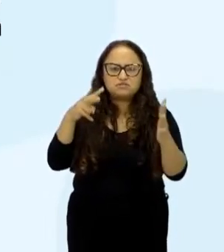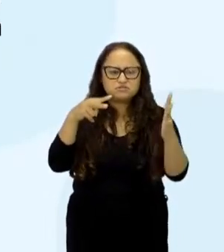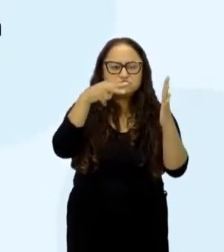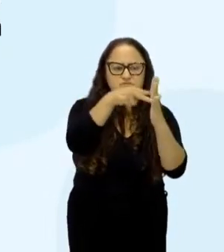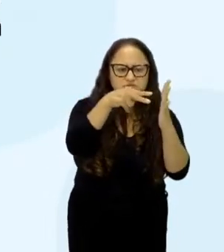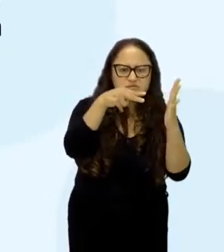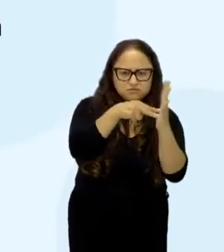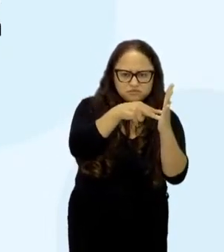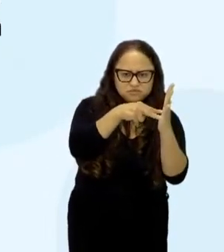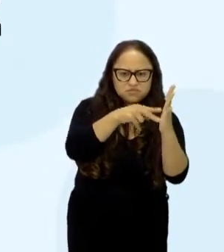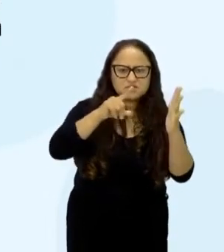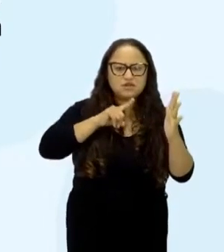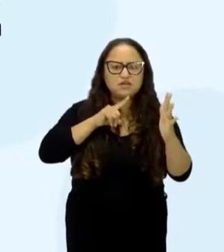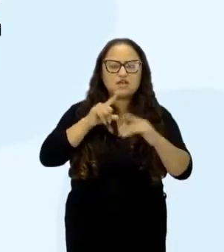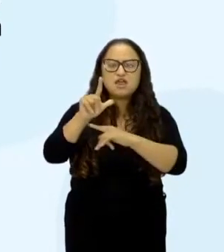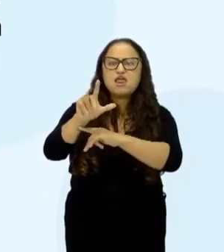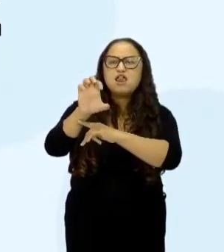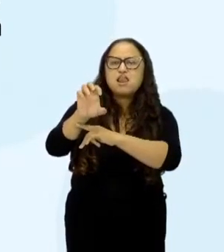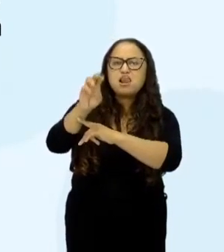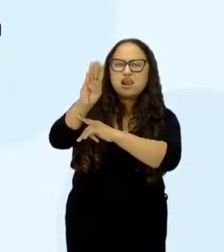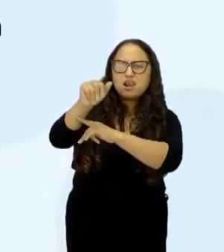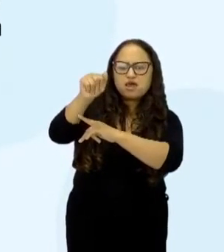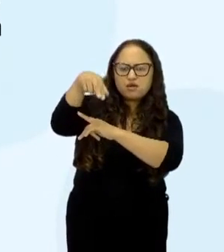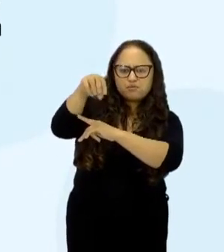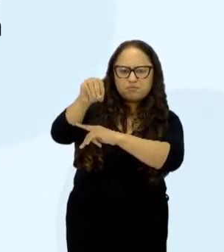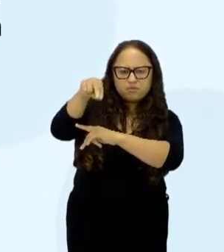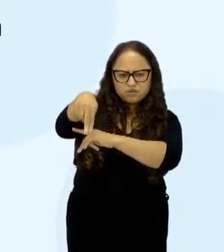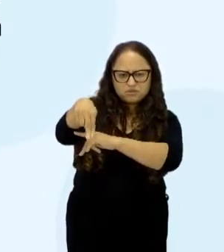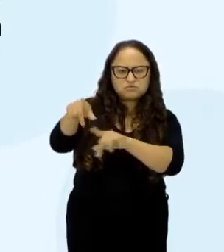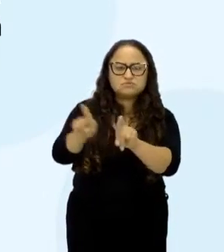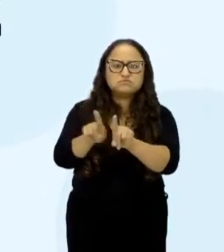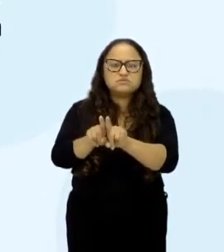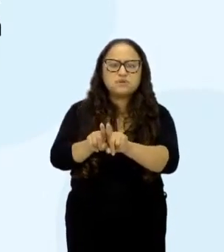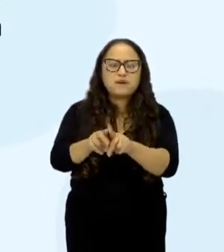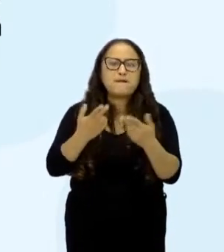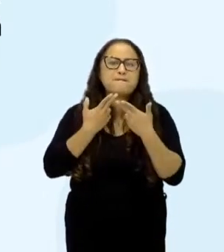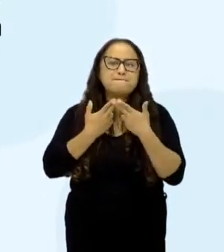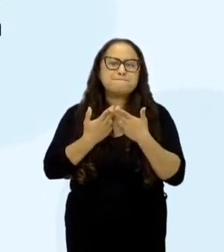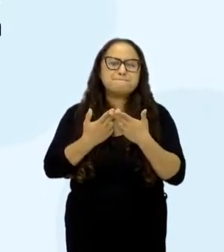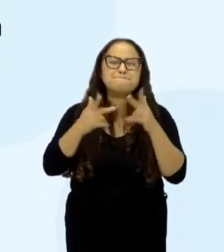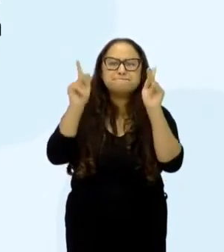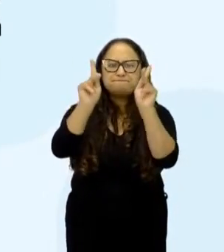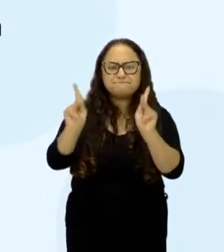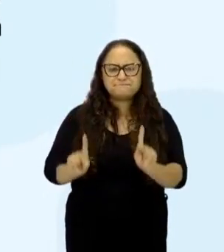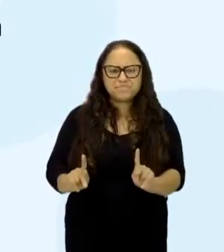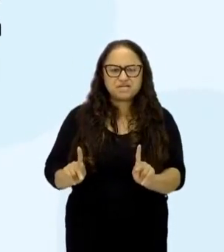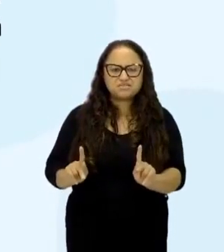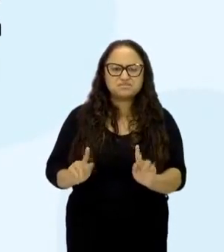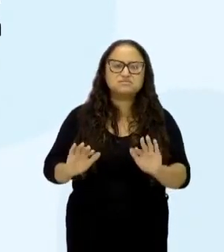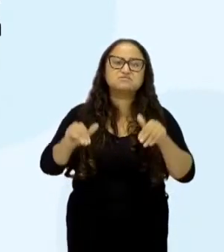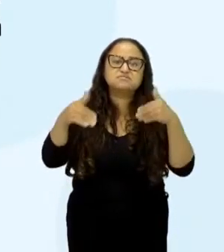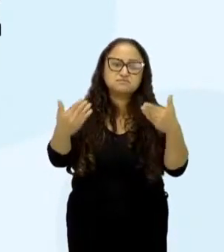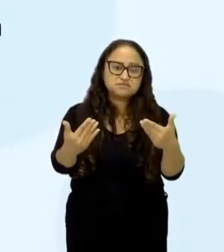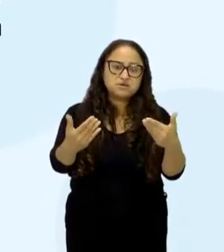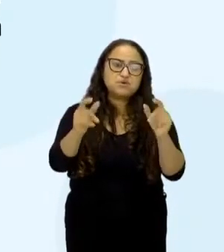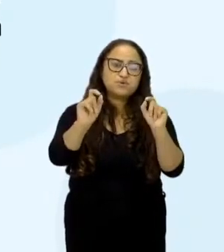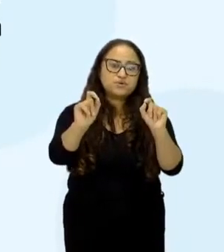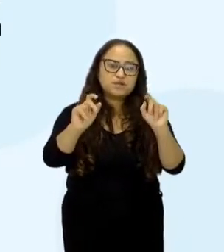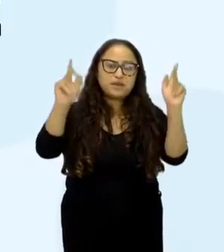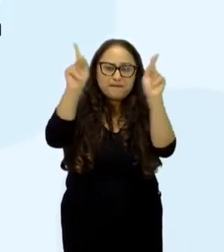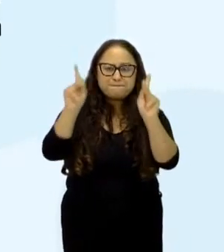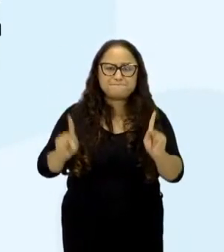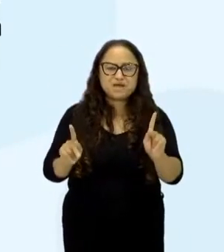E o que está escrito aí, ó, Peace and Tolerance Monument. Então é um monumento